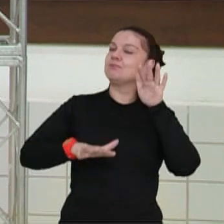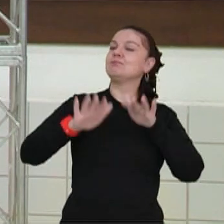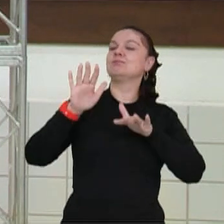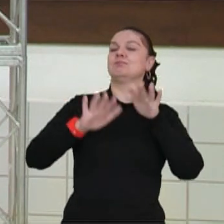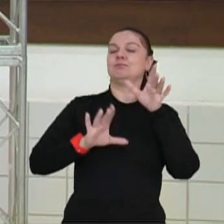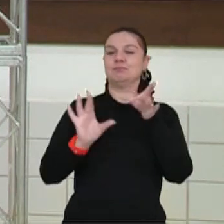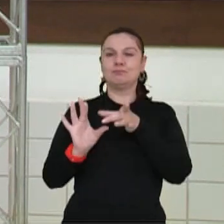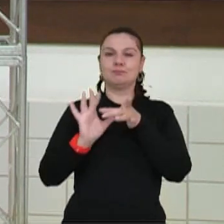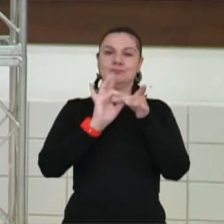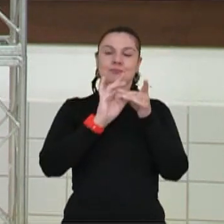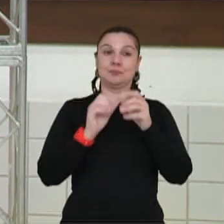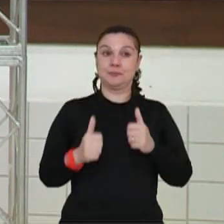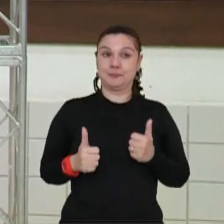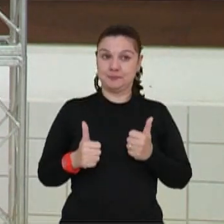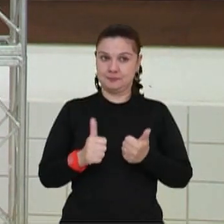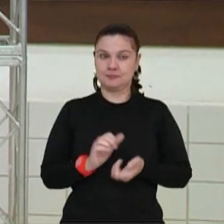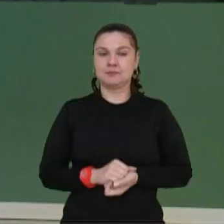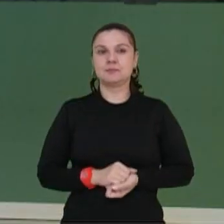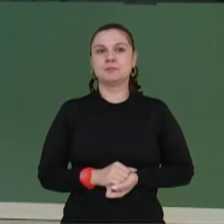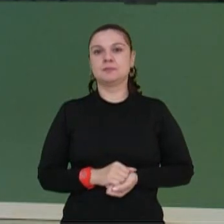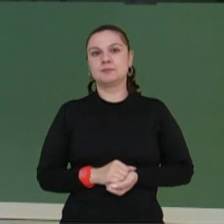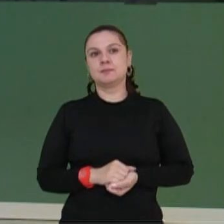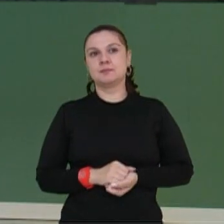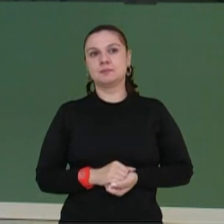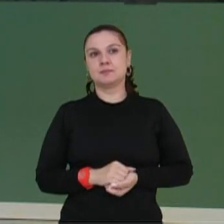fez, tá bom?